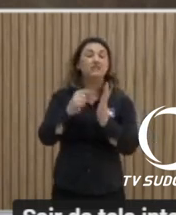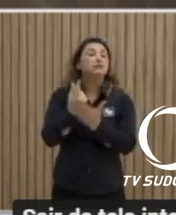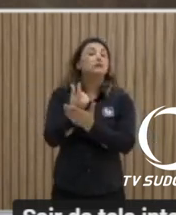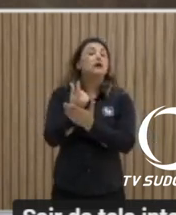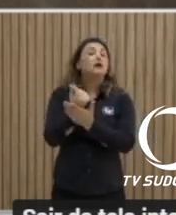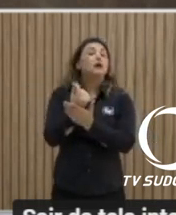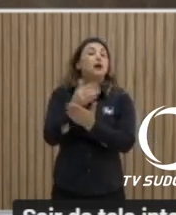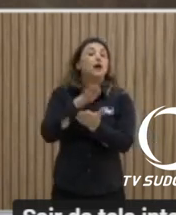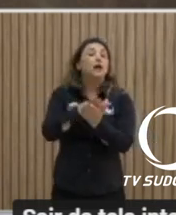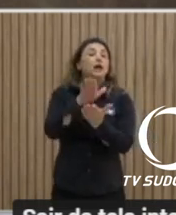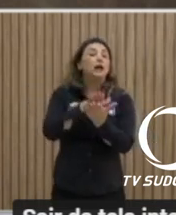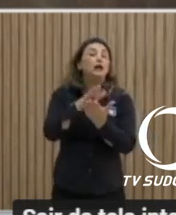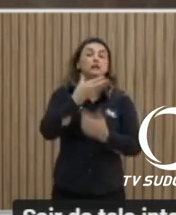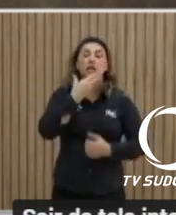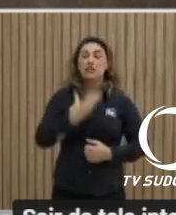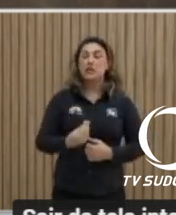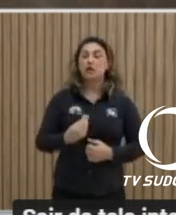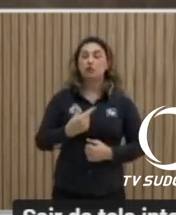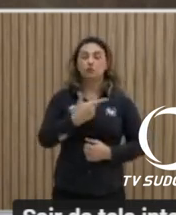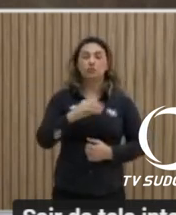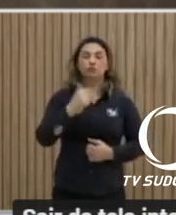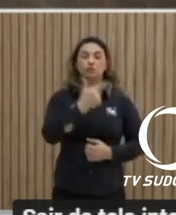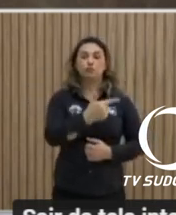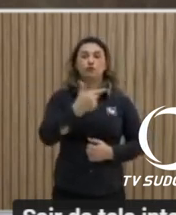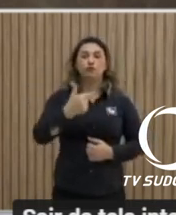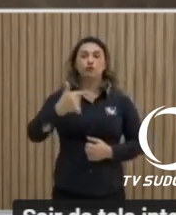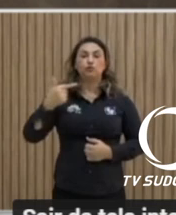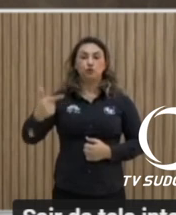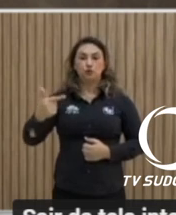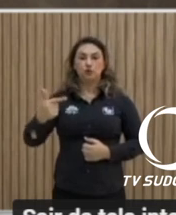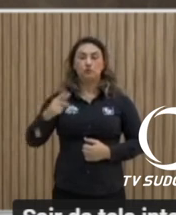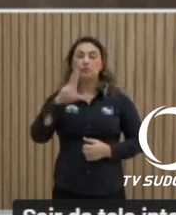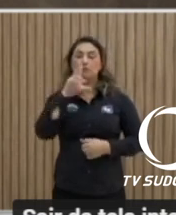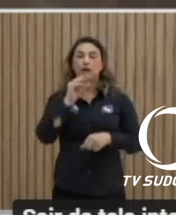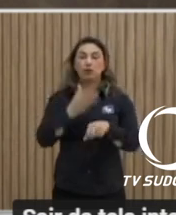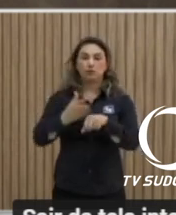realizados com o evento do Natal de 2022 no município de Pato Branco.